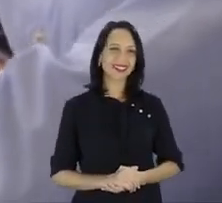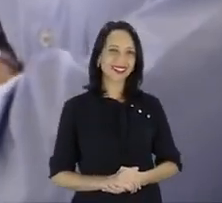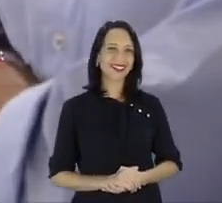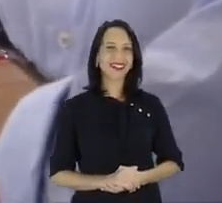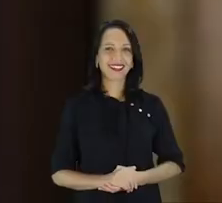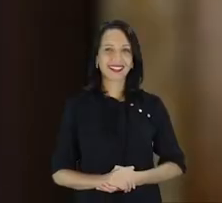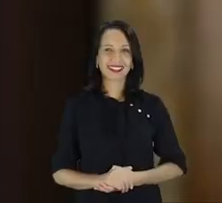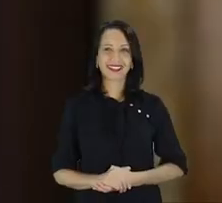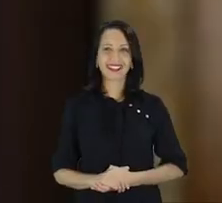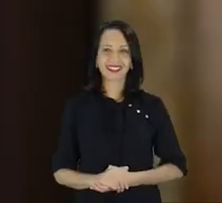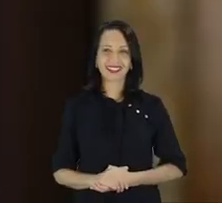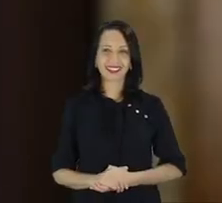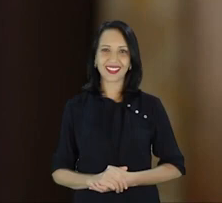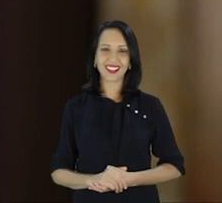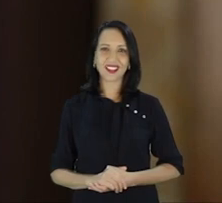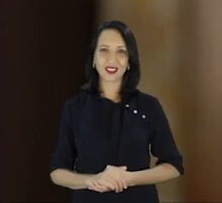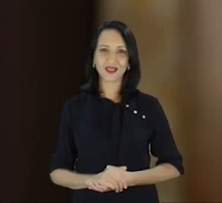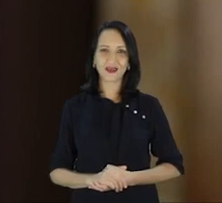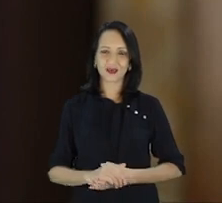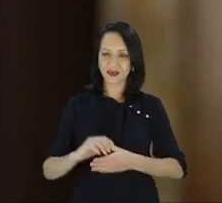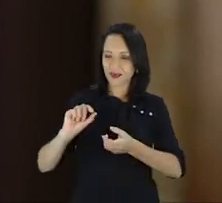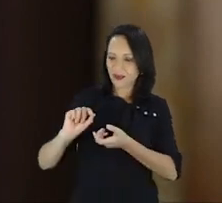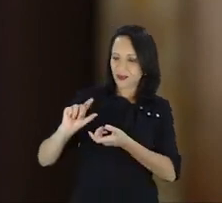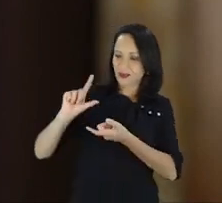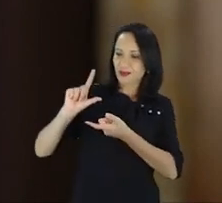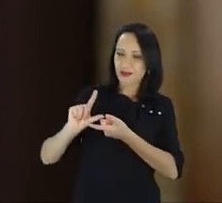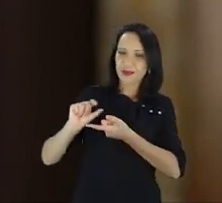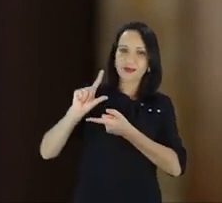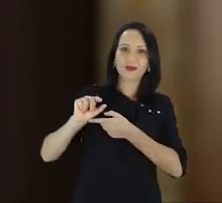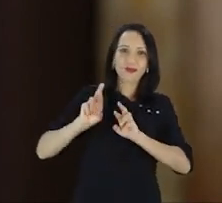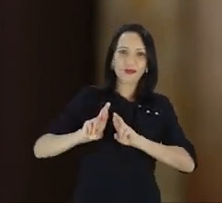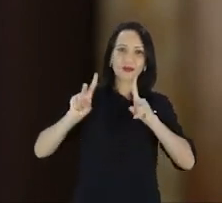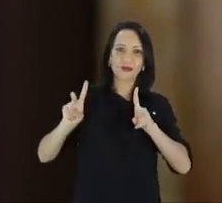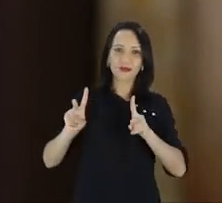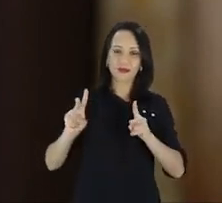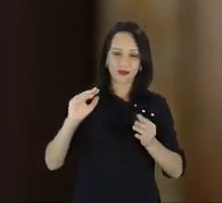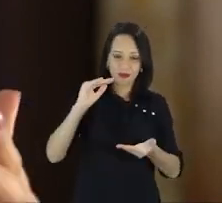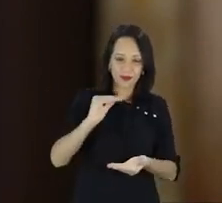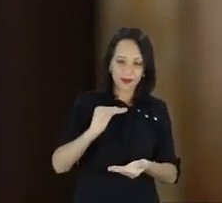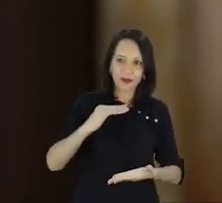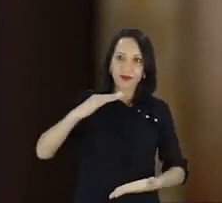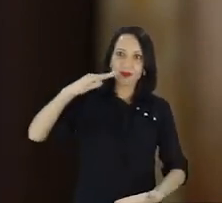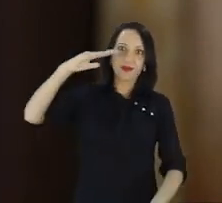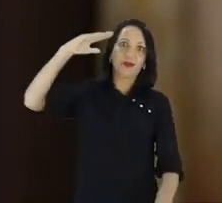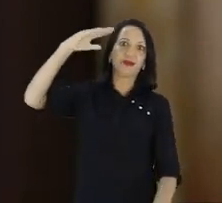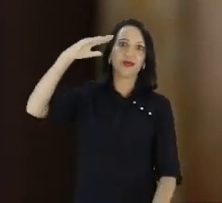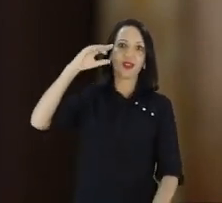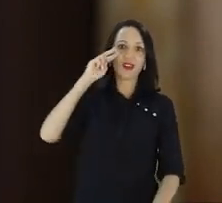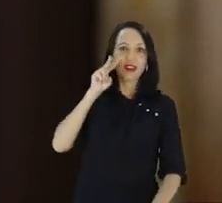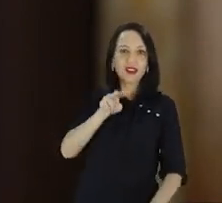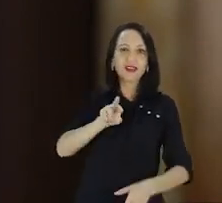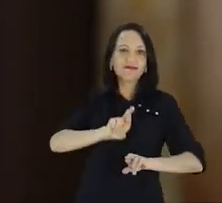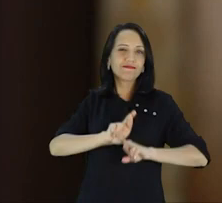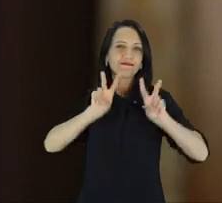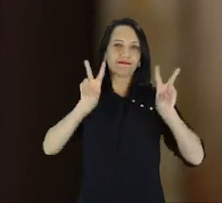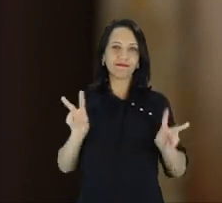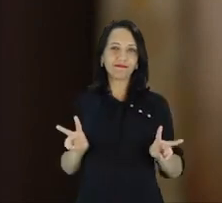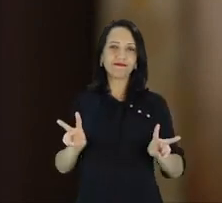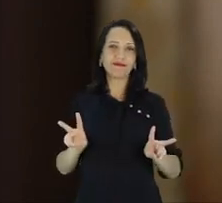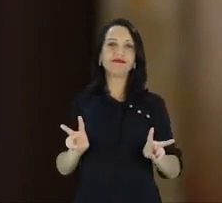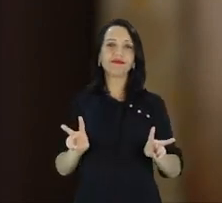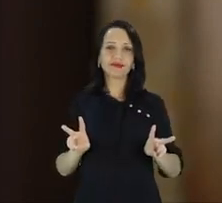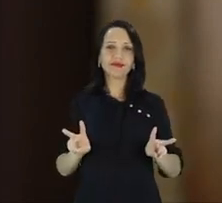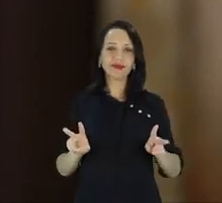uma questão da dimensão faz muita diferença na escultura você vê uma escultura pequena e mais cultura grande você enxerga coisas muito diferentes então